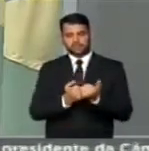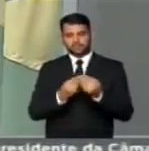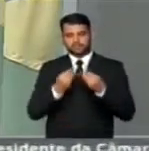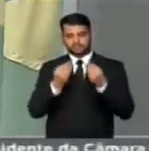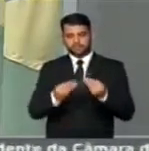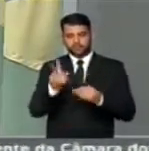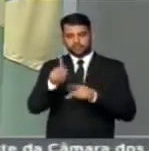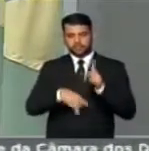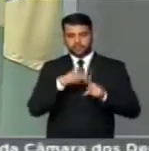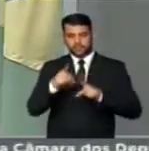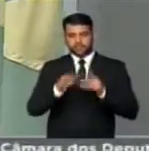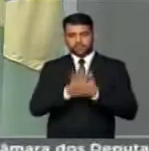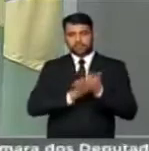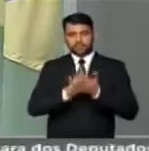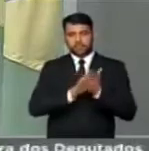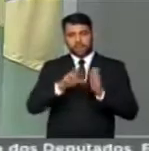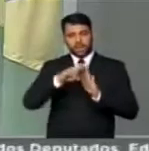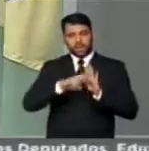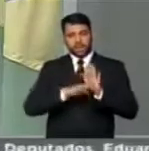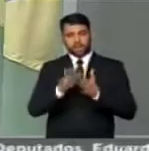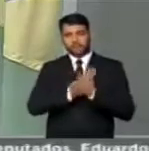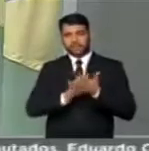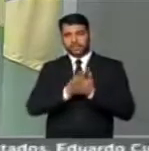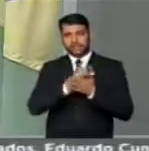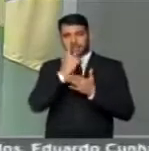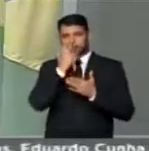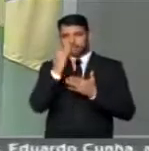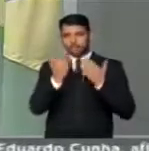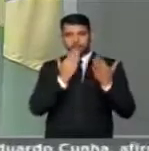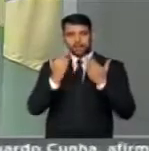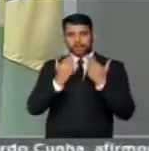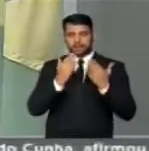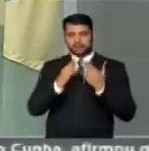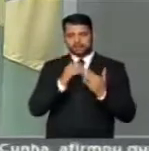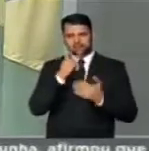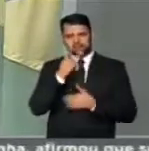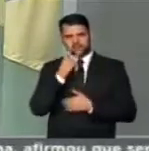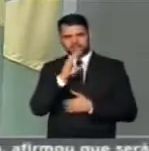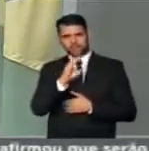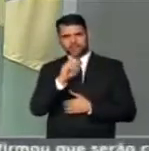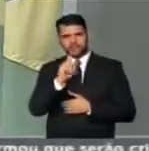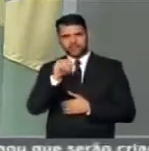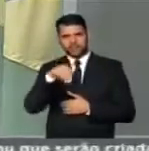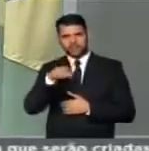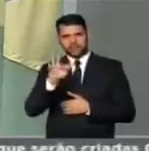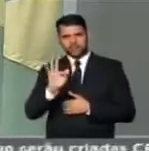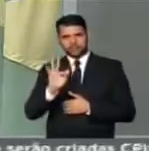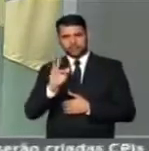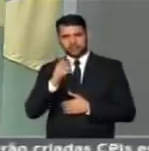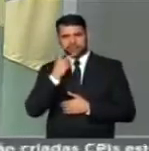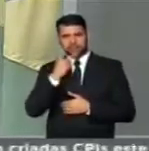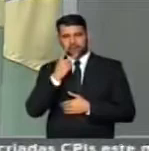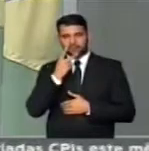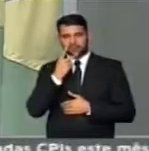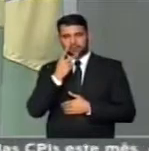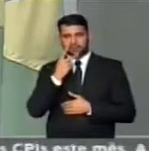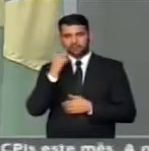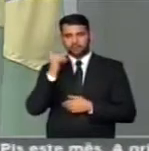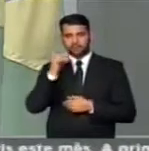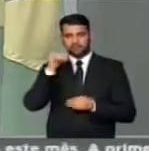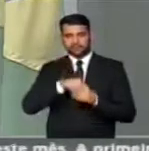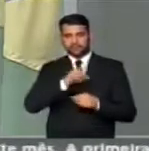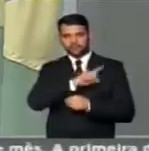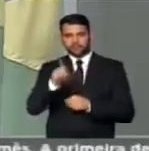população. Não tem parâmetro, não tem nada igual. E vem falar em CPMF, é evidente que vai levar um rotundo não